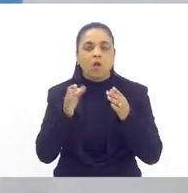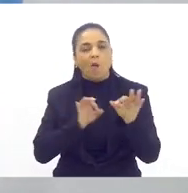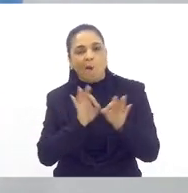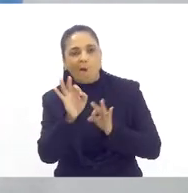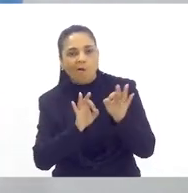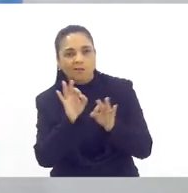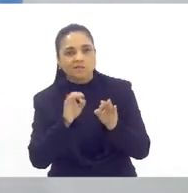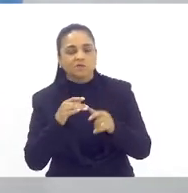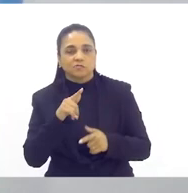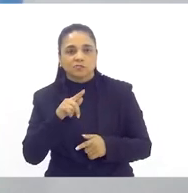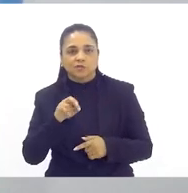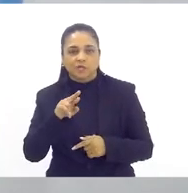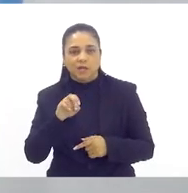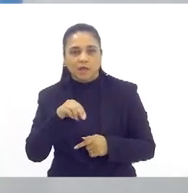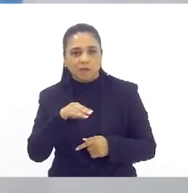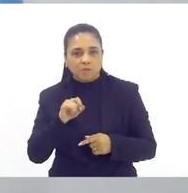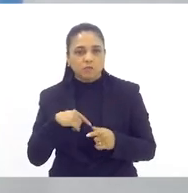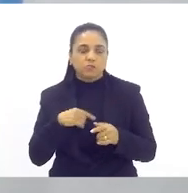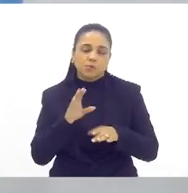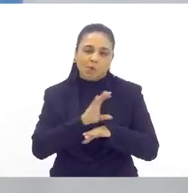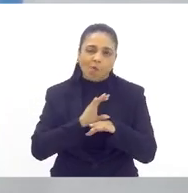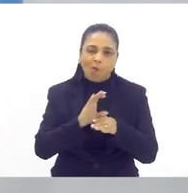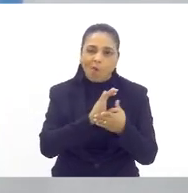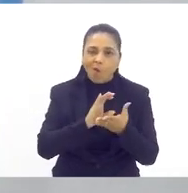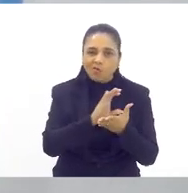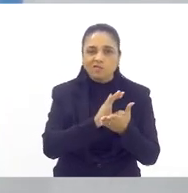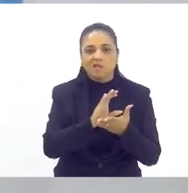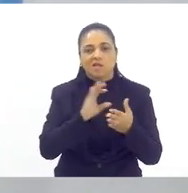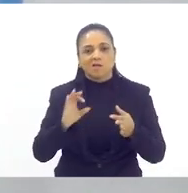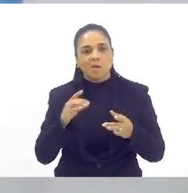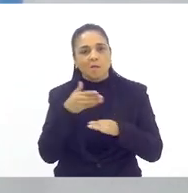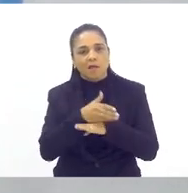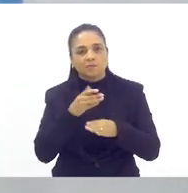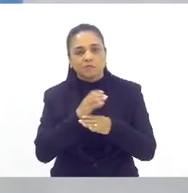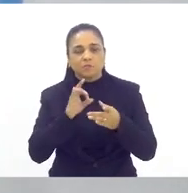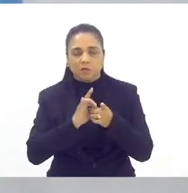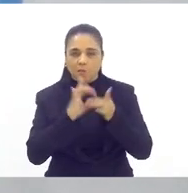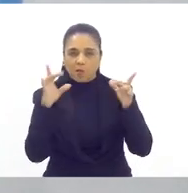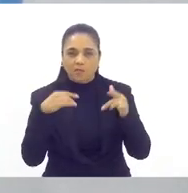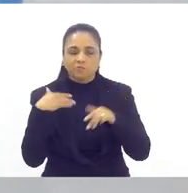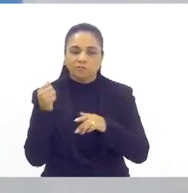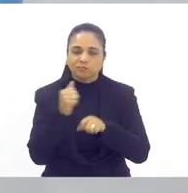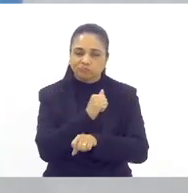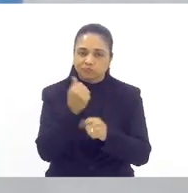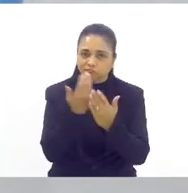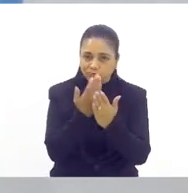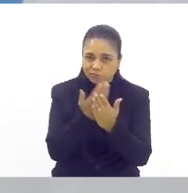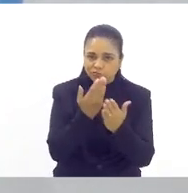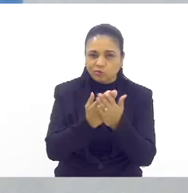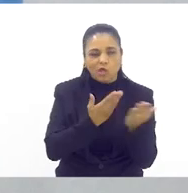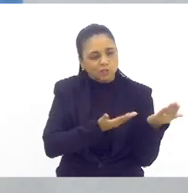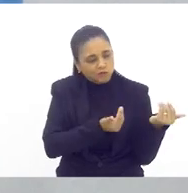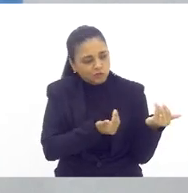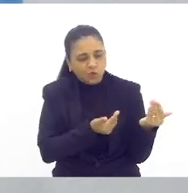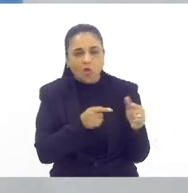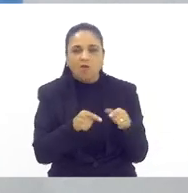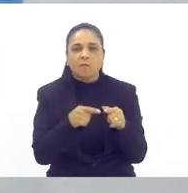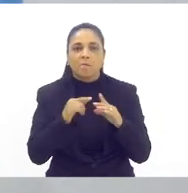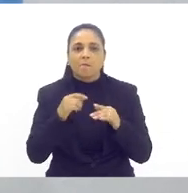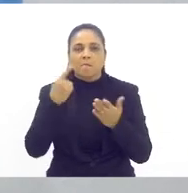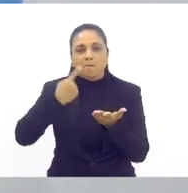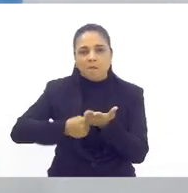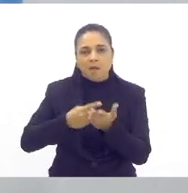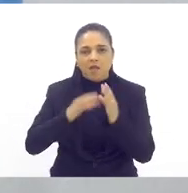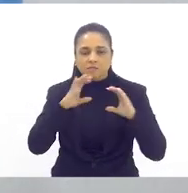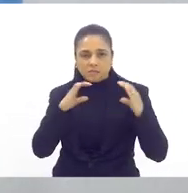é dos grémios dos conselhos e garantir a participação democrática dos nossos estudantes nossos jovens né então marcar um seminário